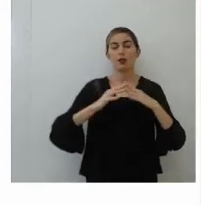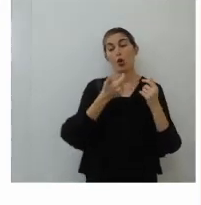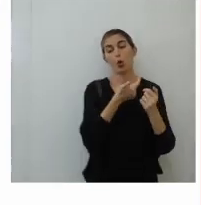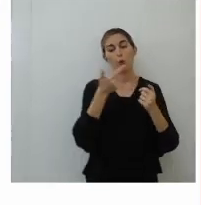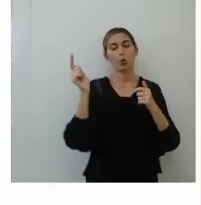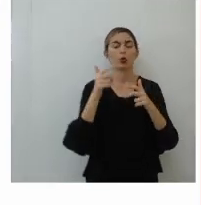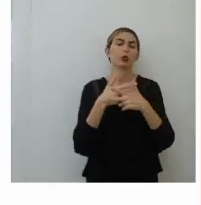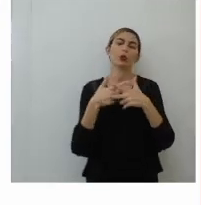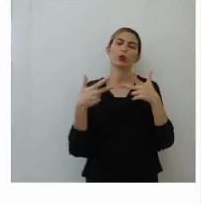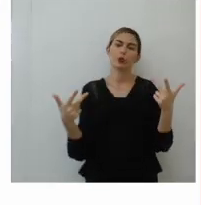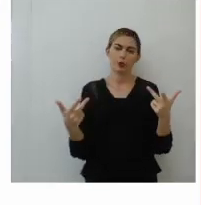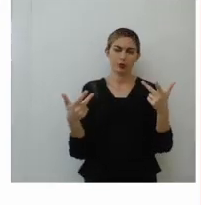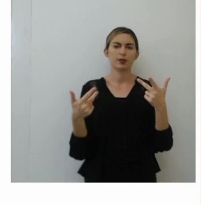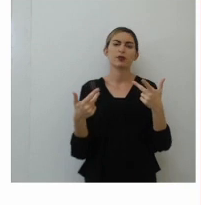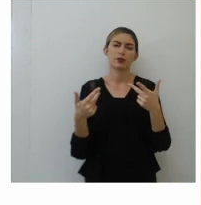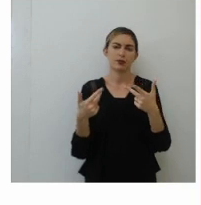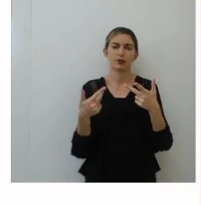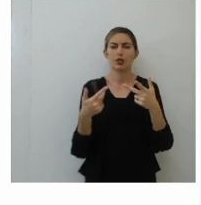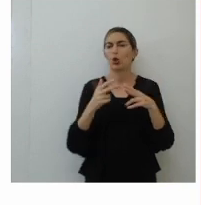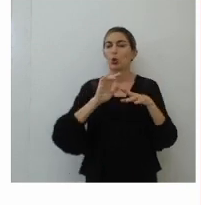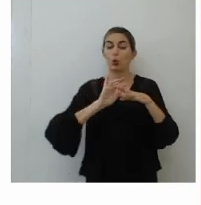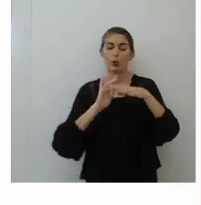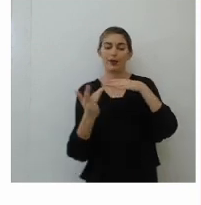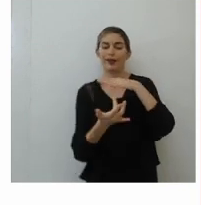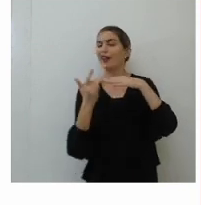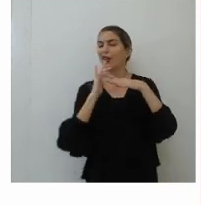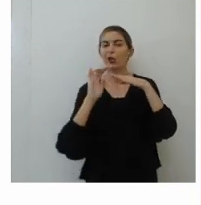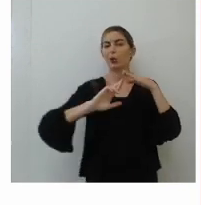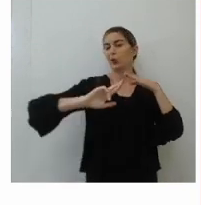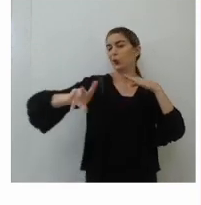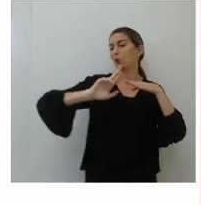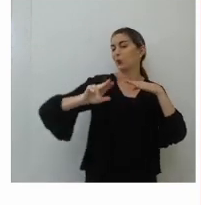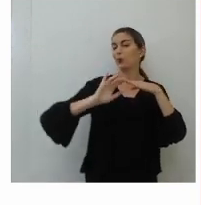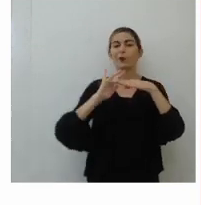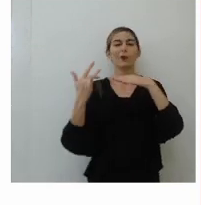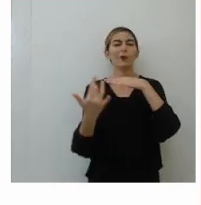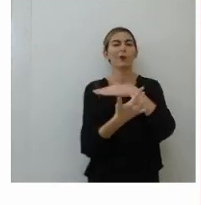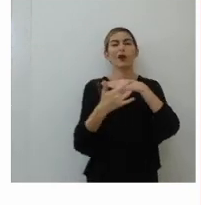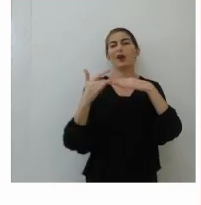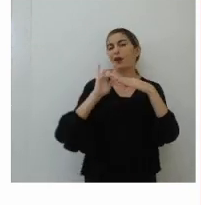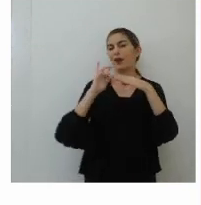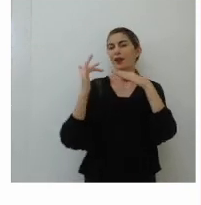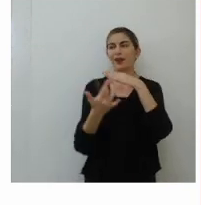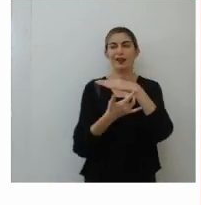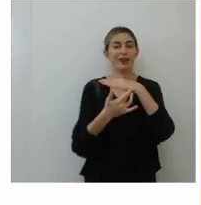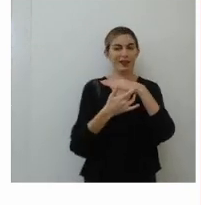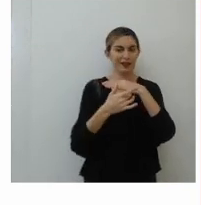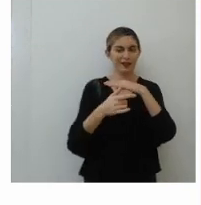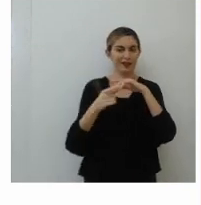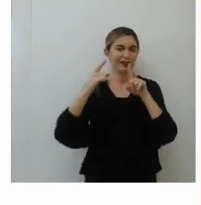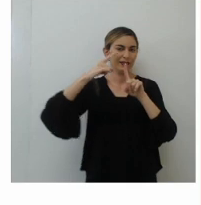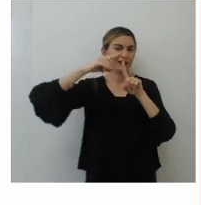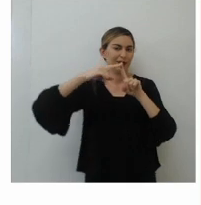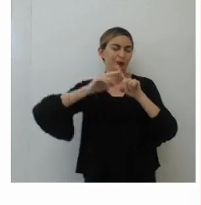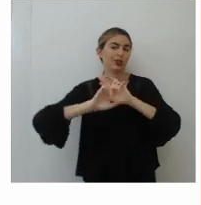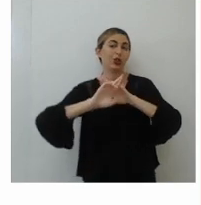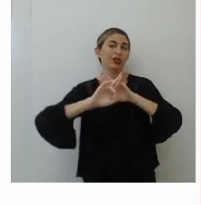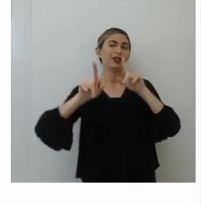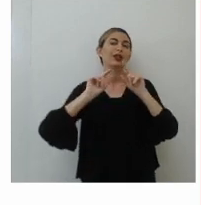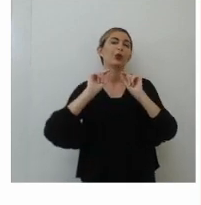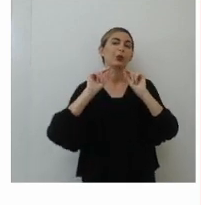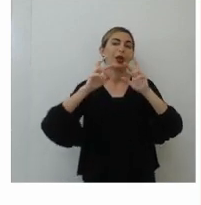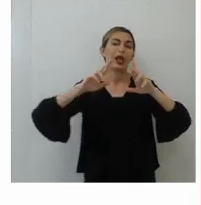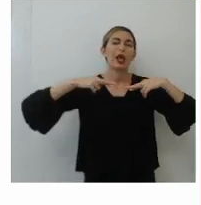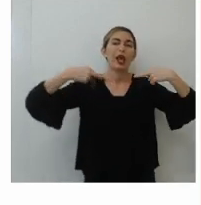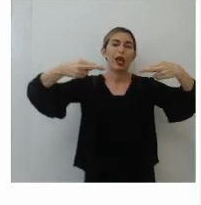outra coisa. Veja, não é a rede social que a gente está acostumado, ó, a interagir. Não é esse tipo de rede social. Rede social